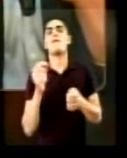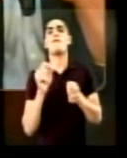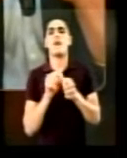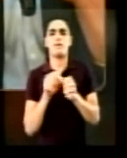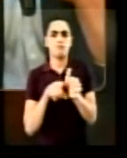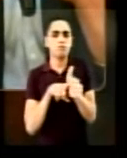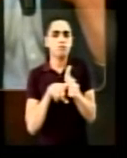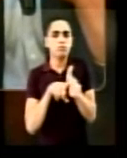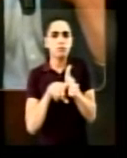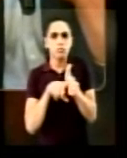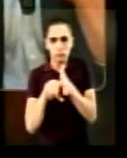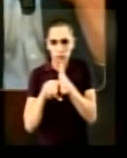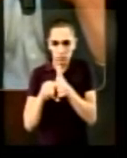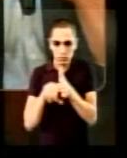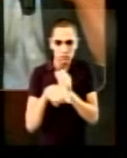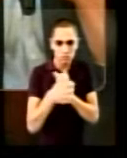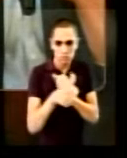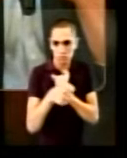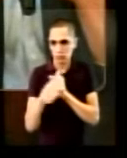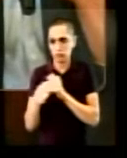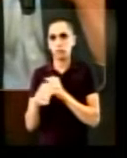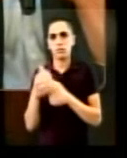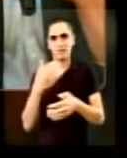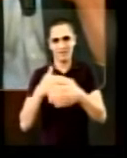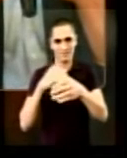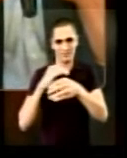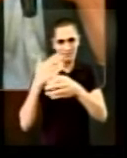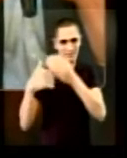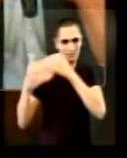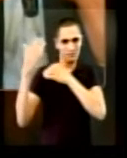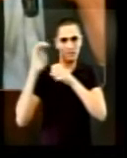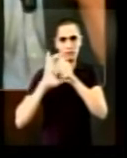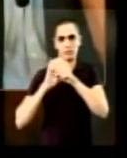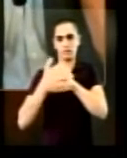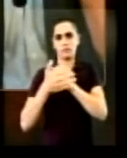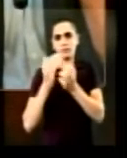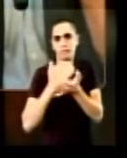fazer projeções sobre